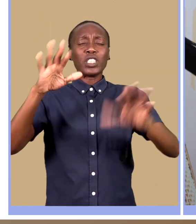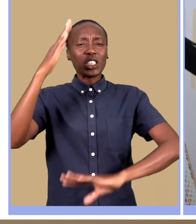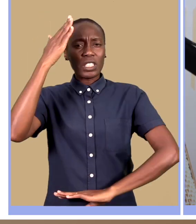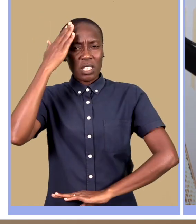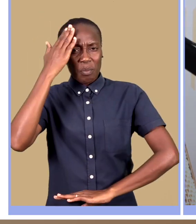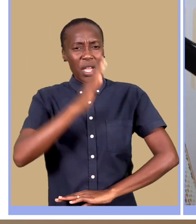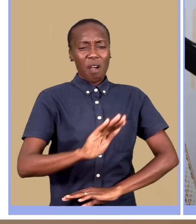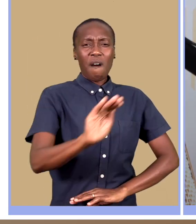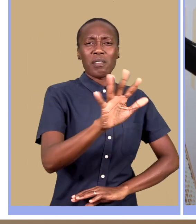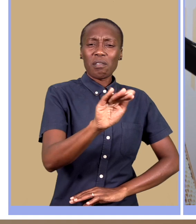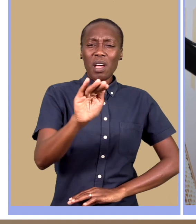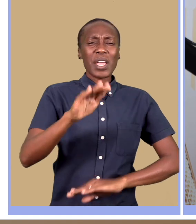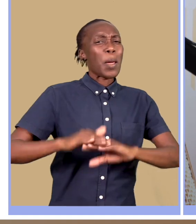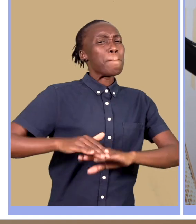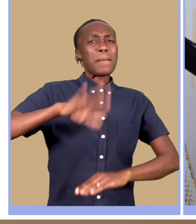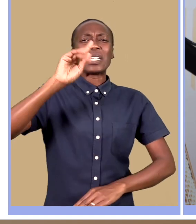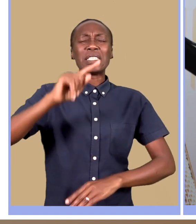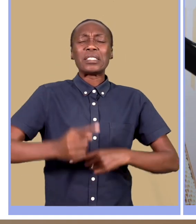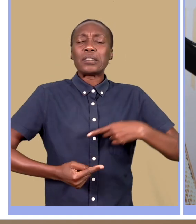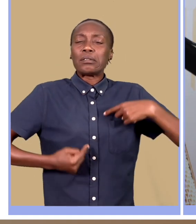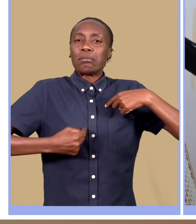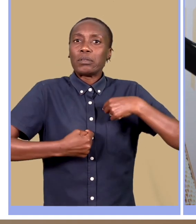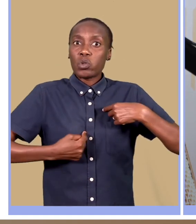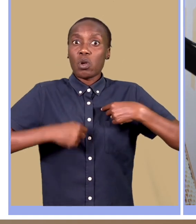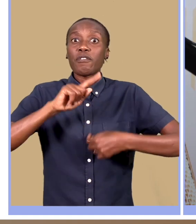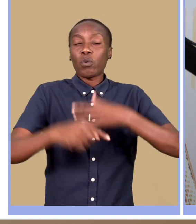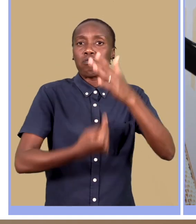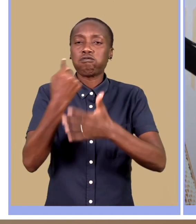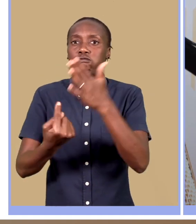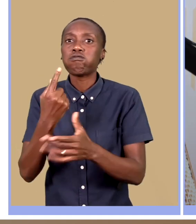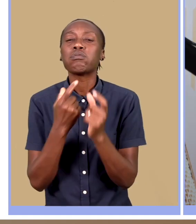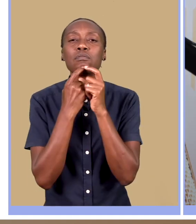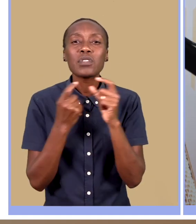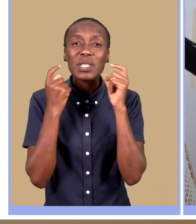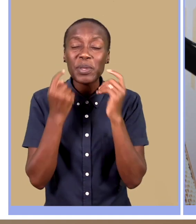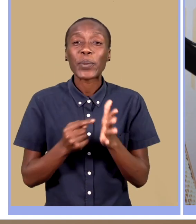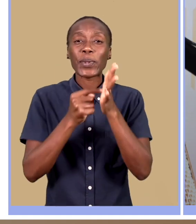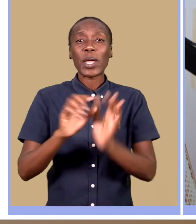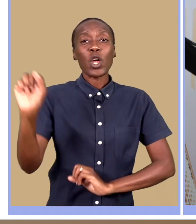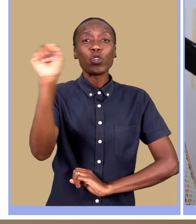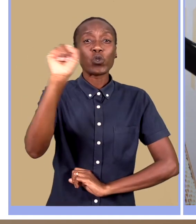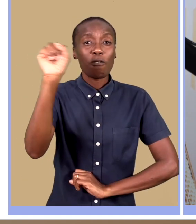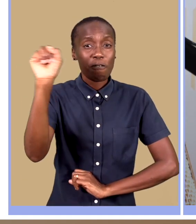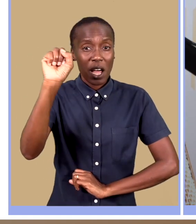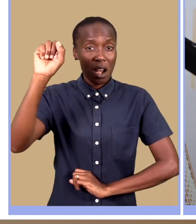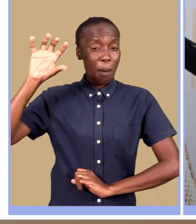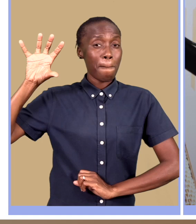sabemos mais ou menos quais são as áreas mais afetadas em Moçambique por esse fenômeno. Por exemplo,